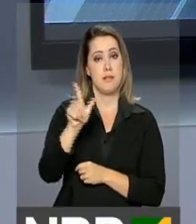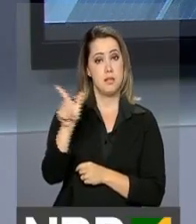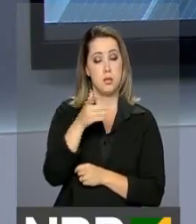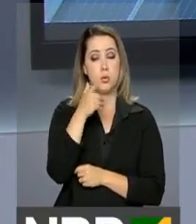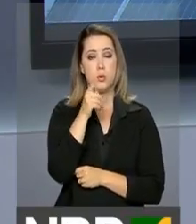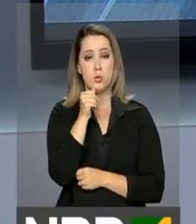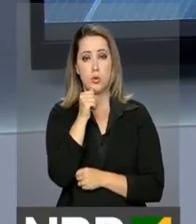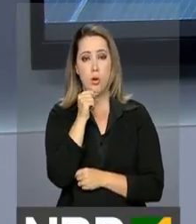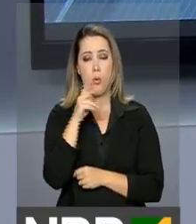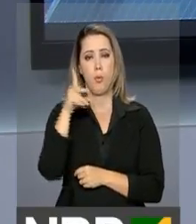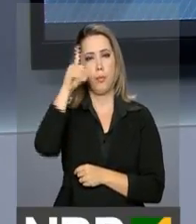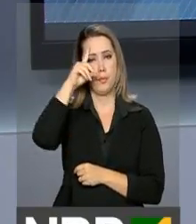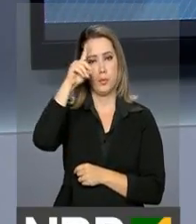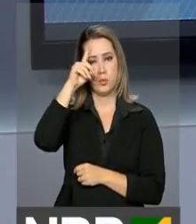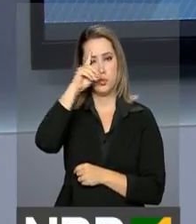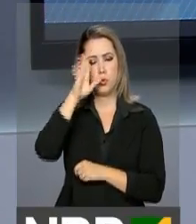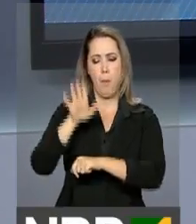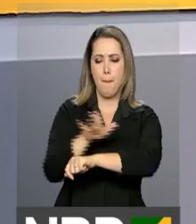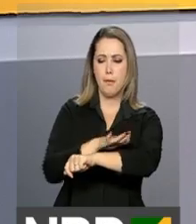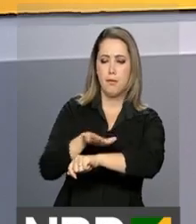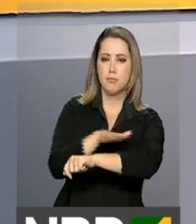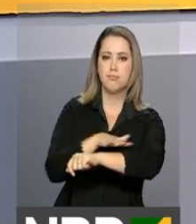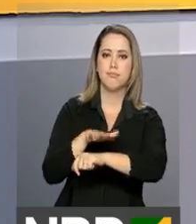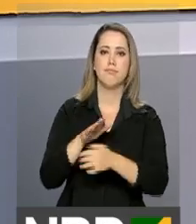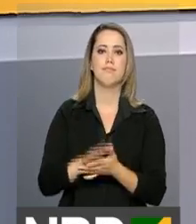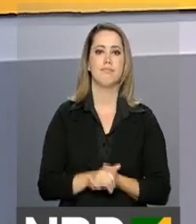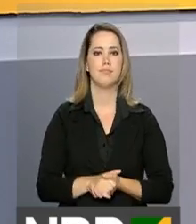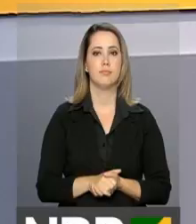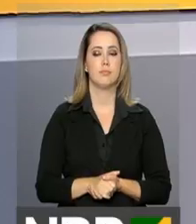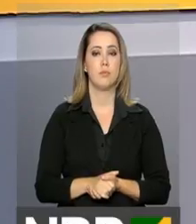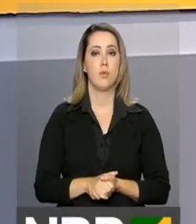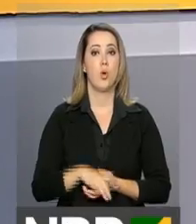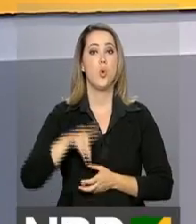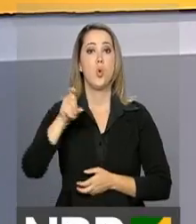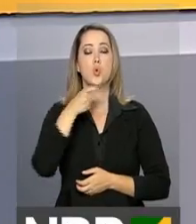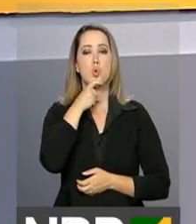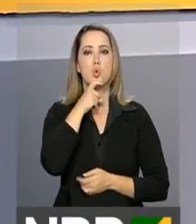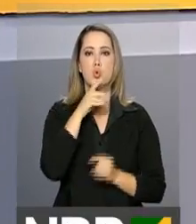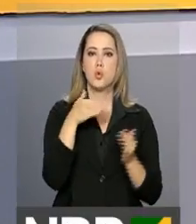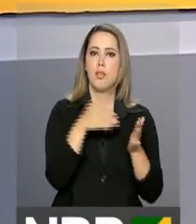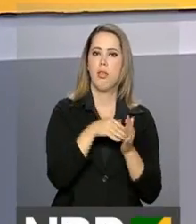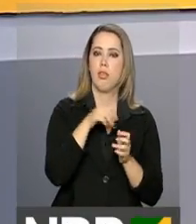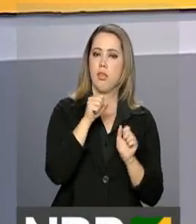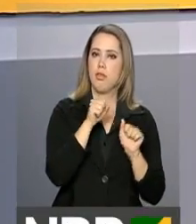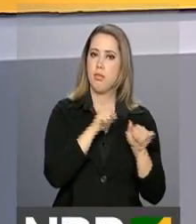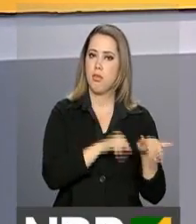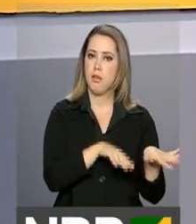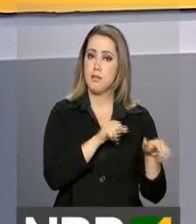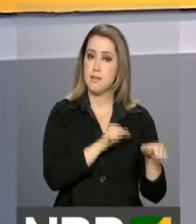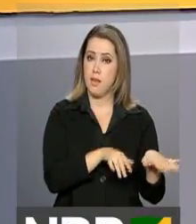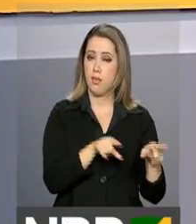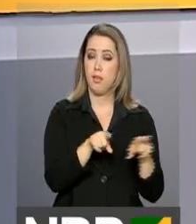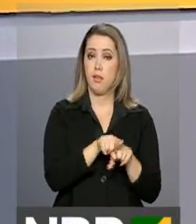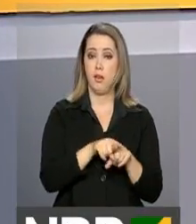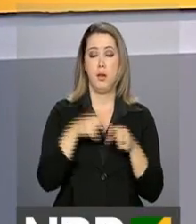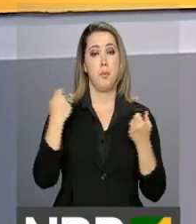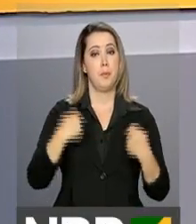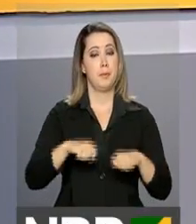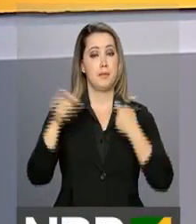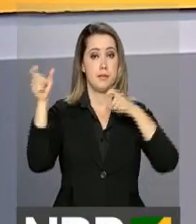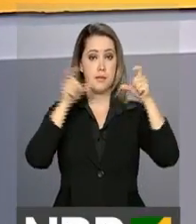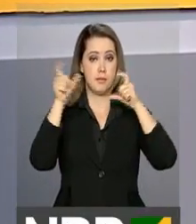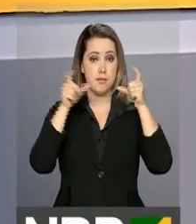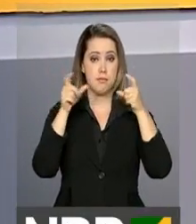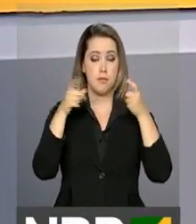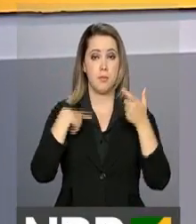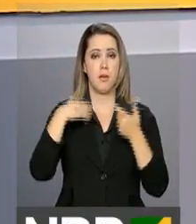dia e os cremes hidratantes entre os meses de julho e setembro o ministério da saúde alerta também que a população deve